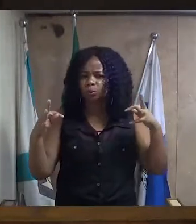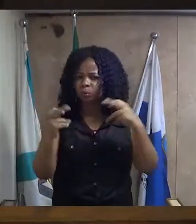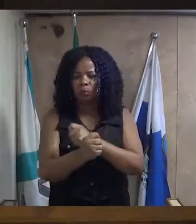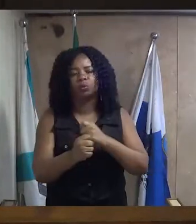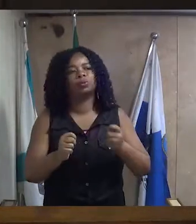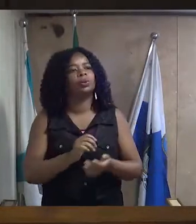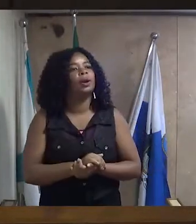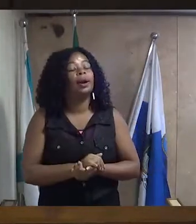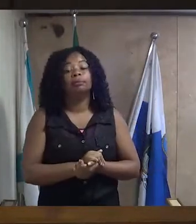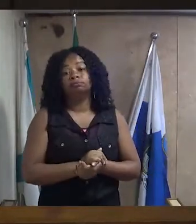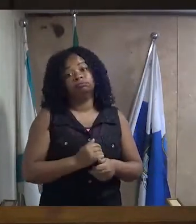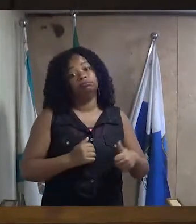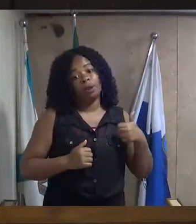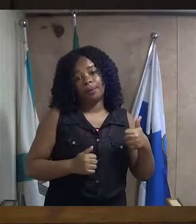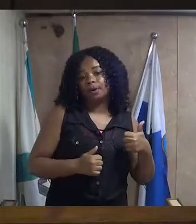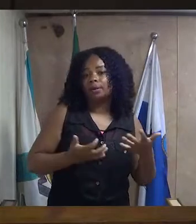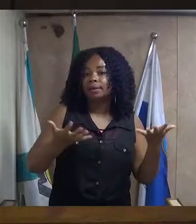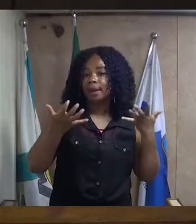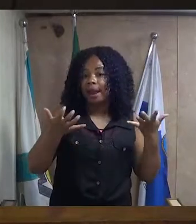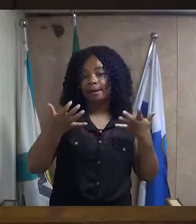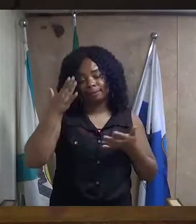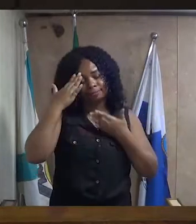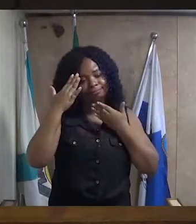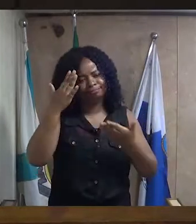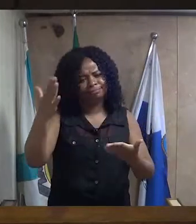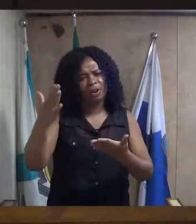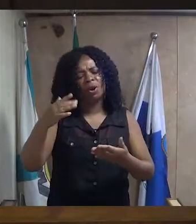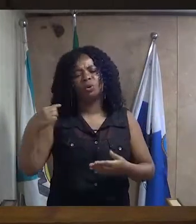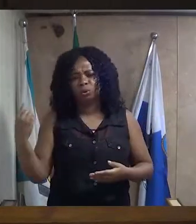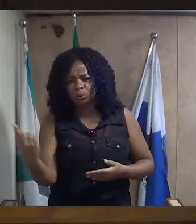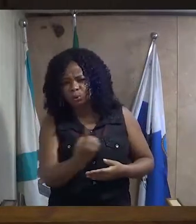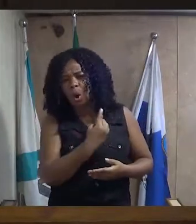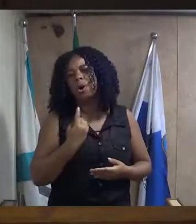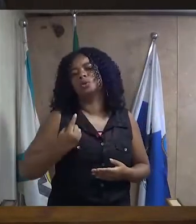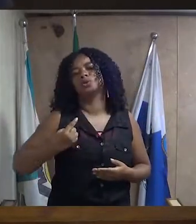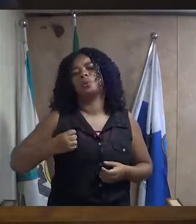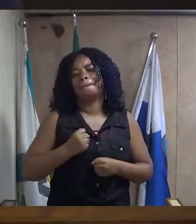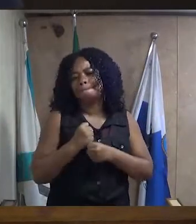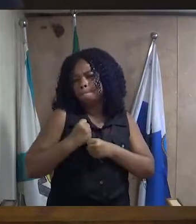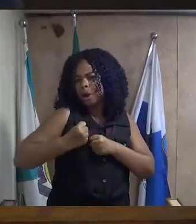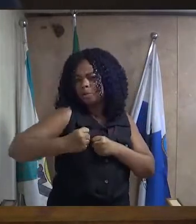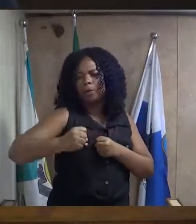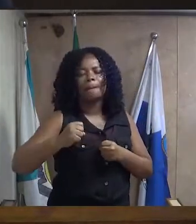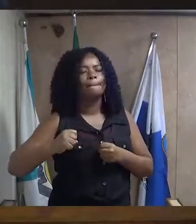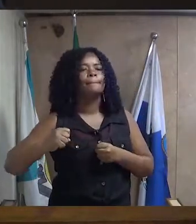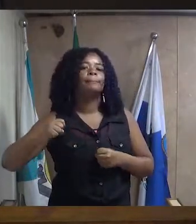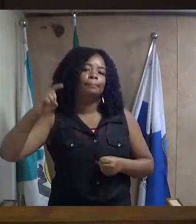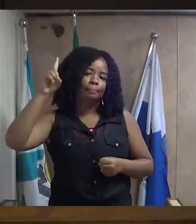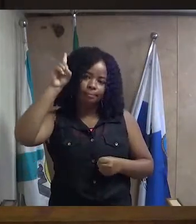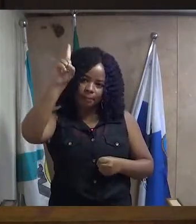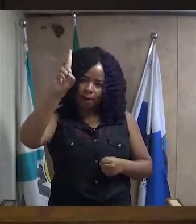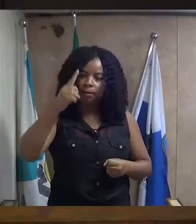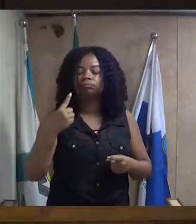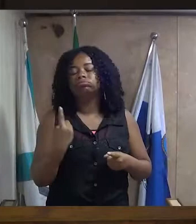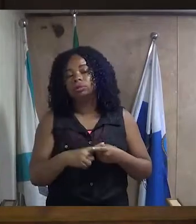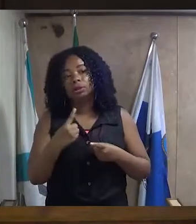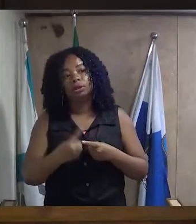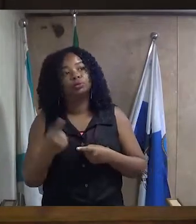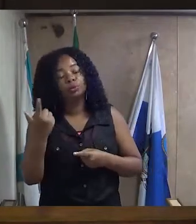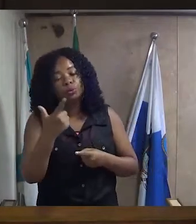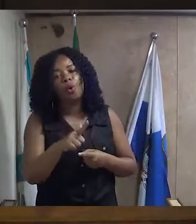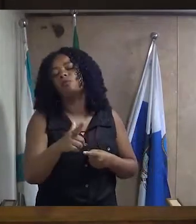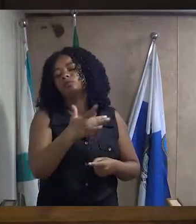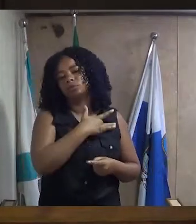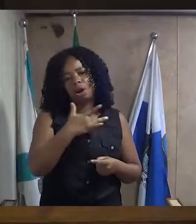Em primeiro lugar, eu quero agradecer ao nosso grandioso Deus por mais um dia estarmos aqui com saúde. É